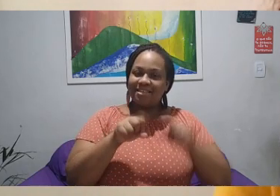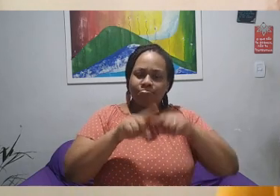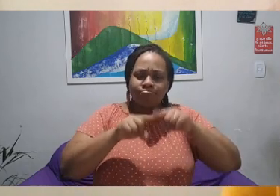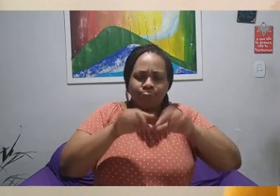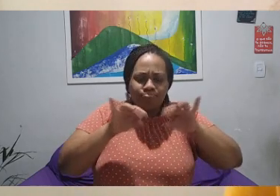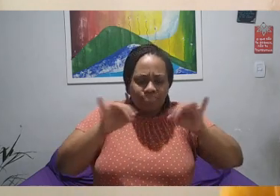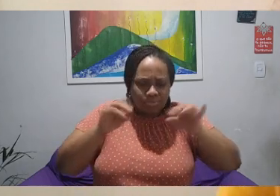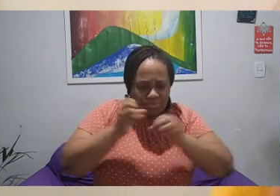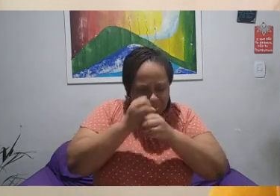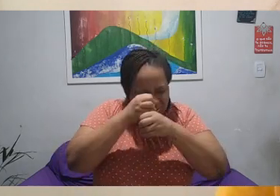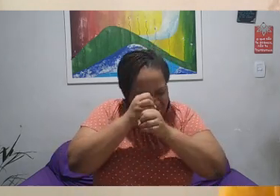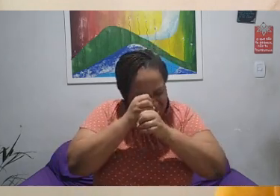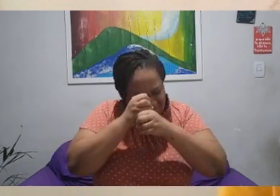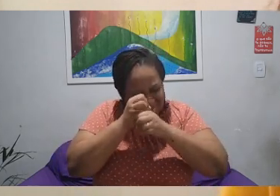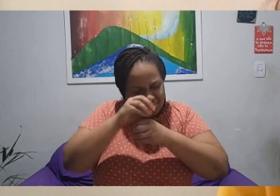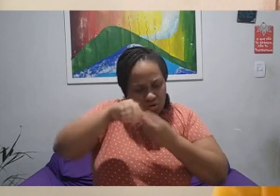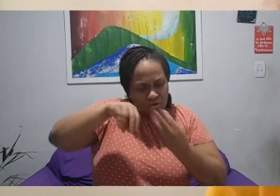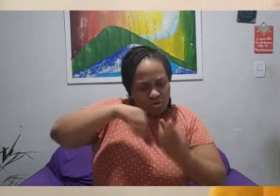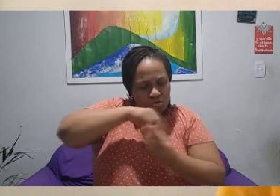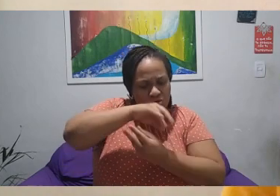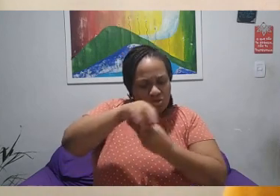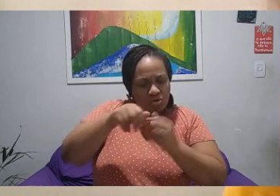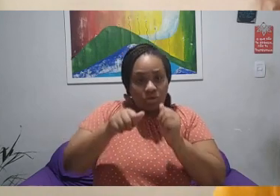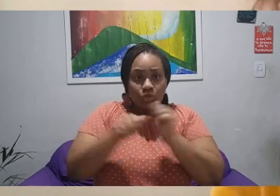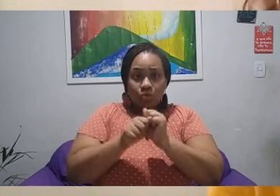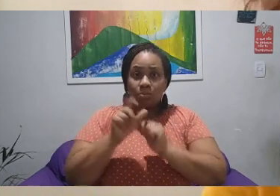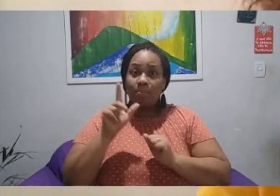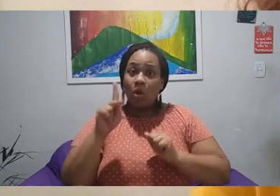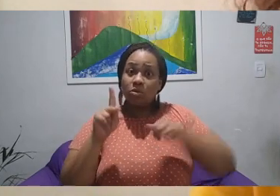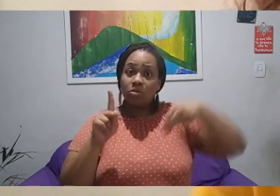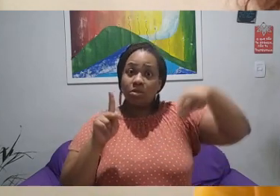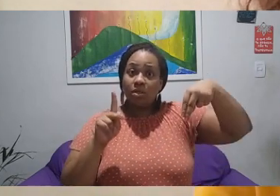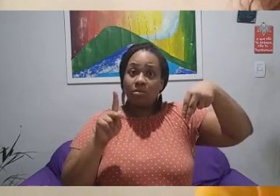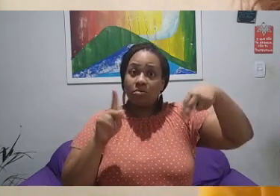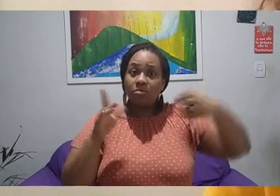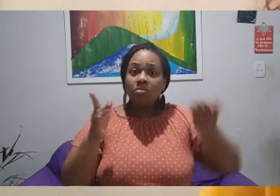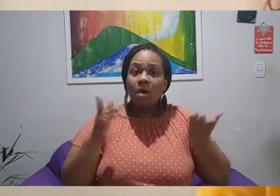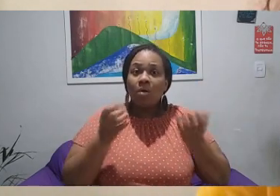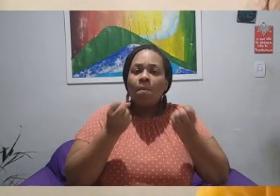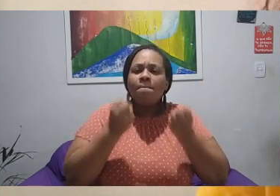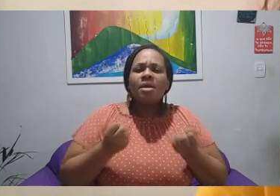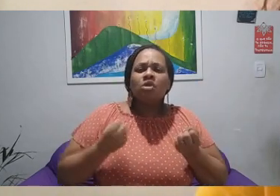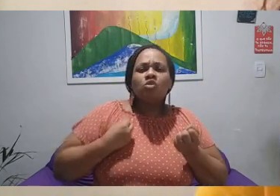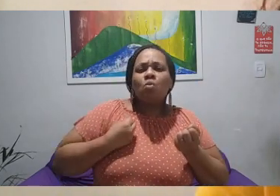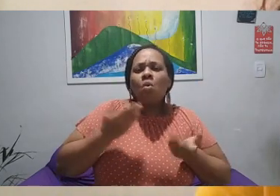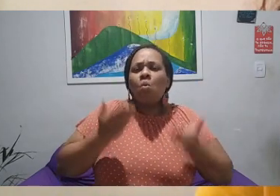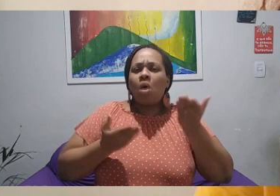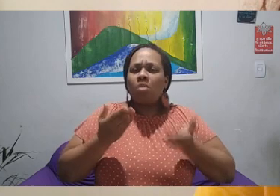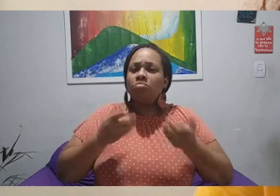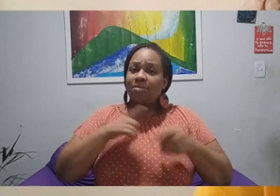Isso, são partículas que constituem os átomos junto com os prótons e nêutrons. E qual é a carga dos